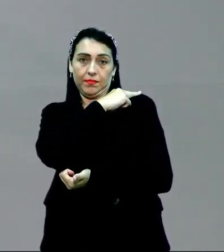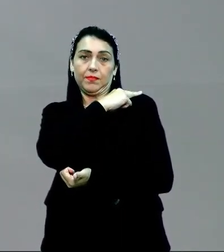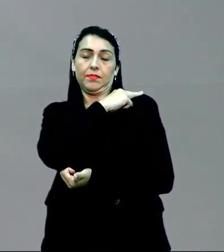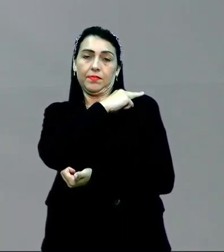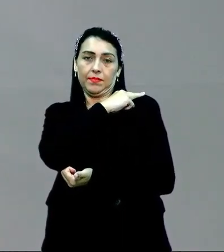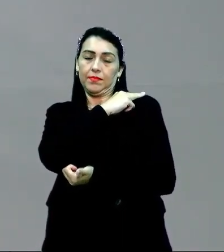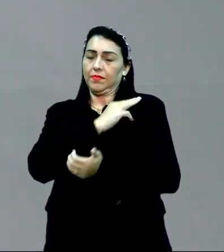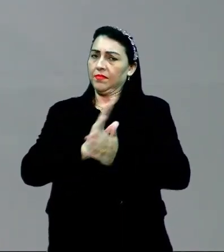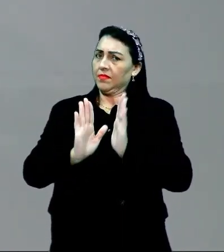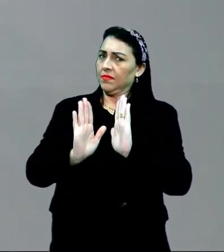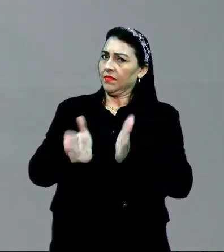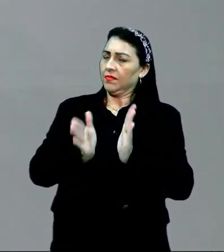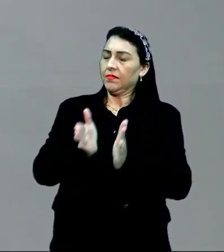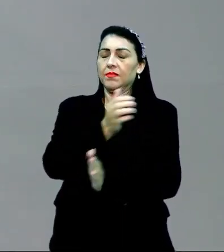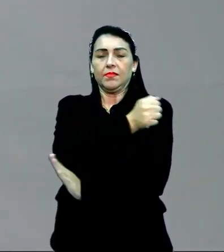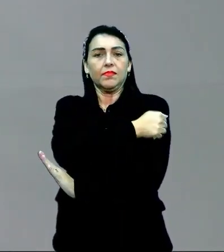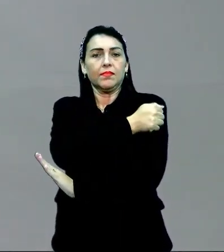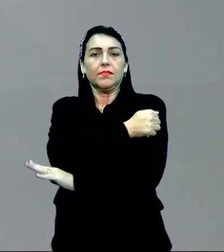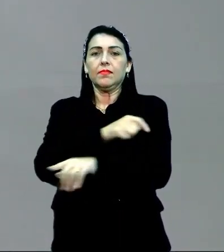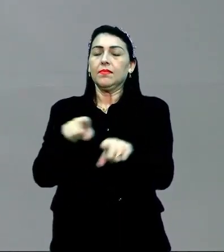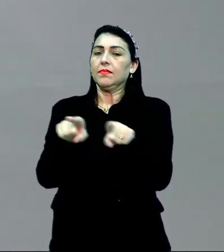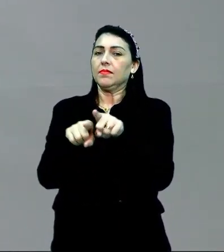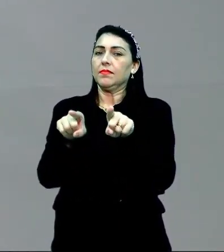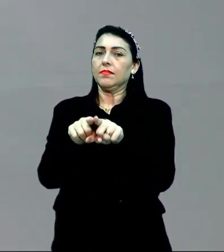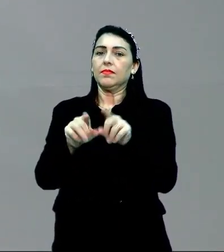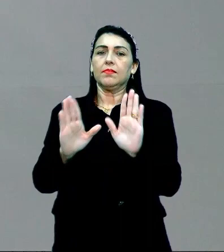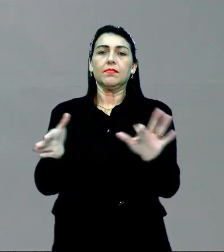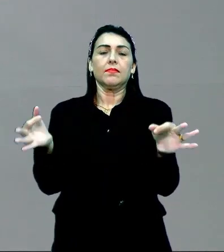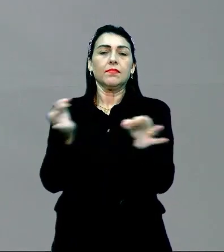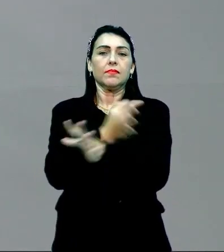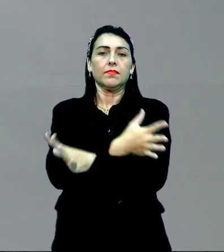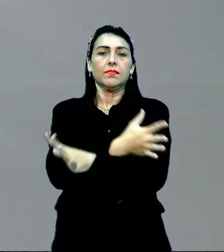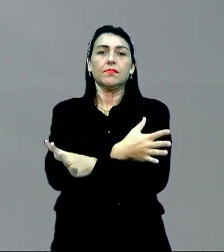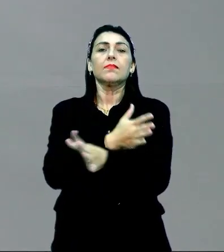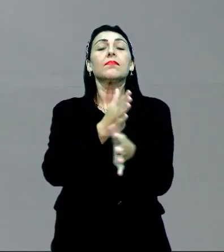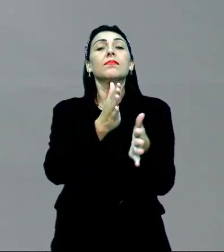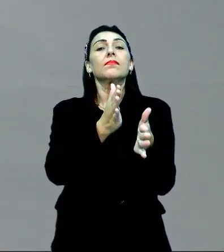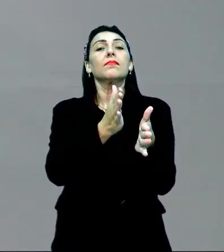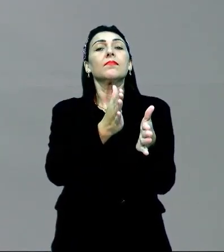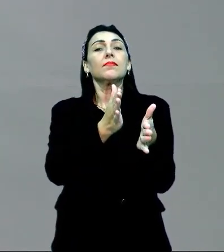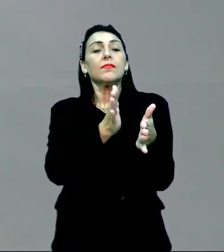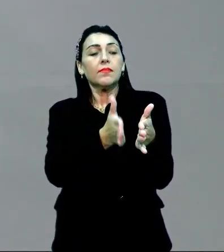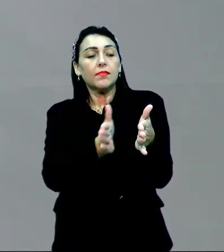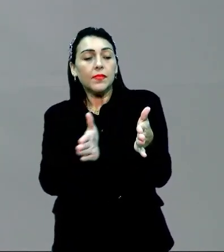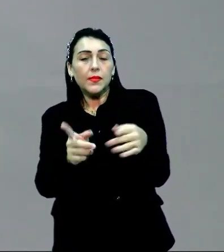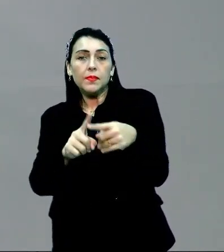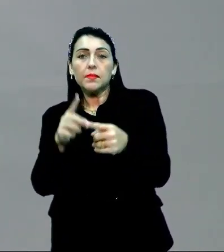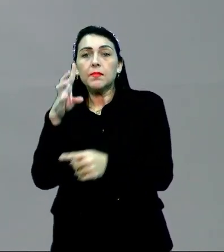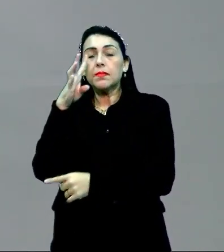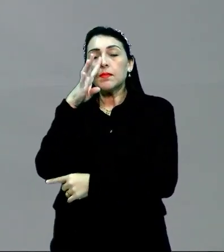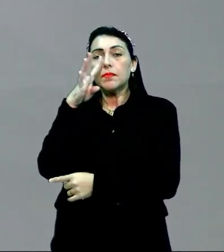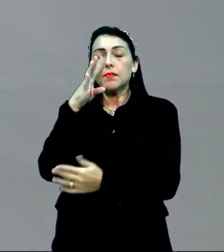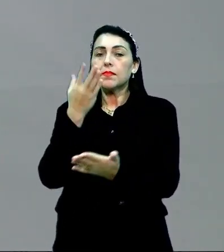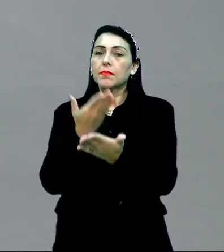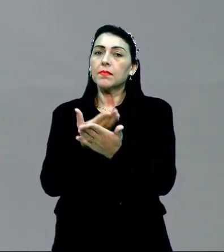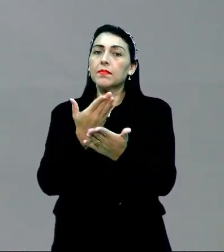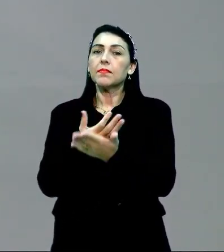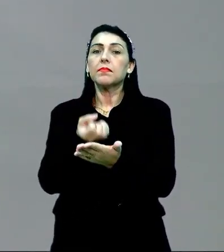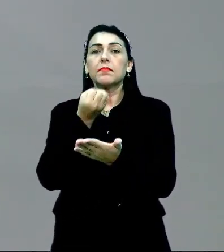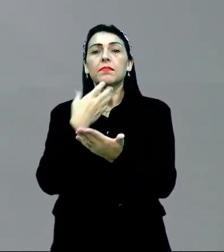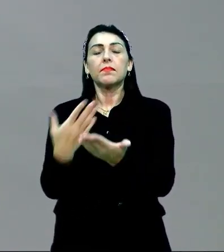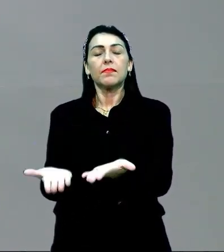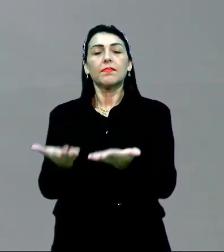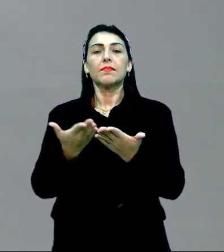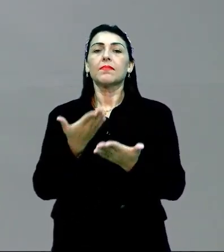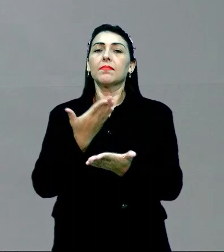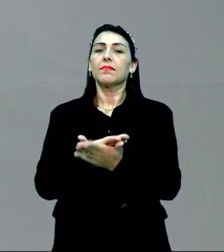ou já os alunos também que já concluíram essa etapa né mas estão aí acompanhando nossas aulas sejam